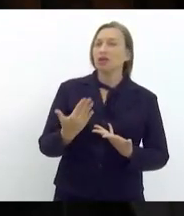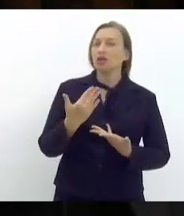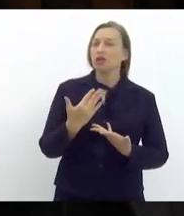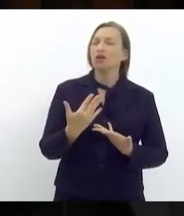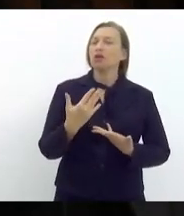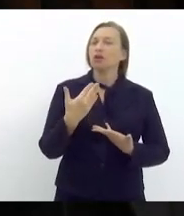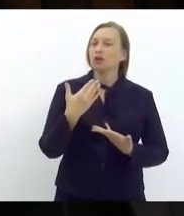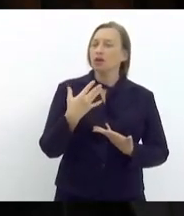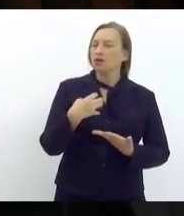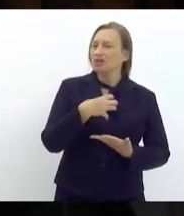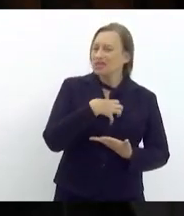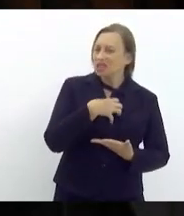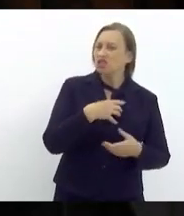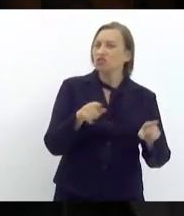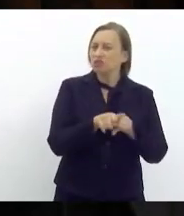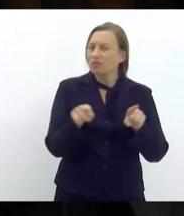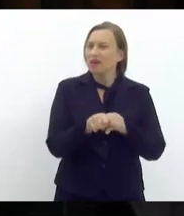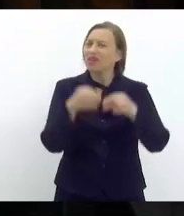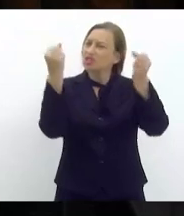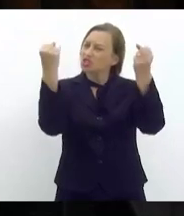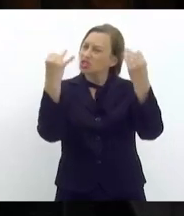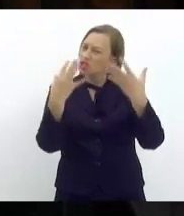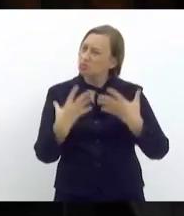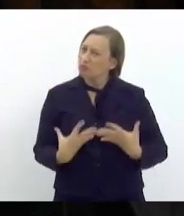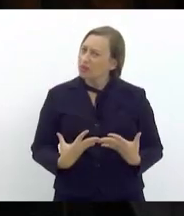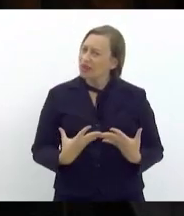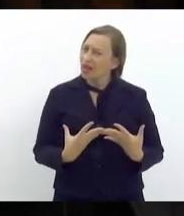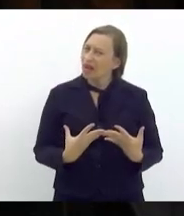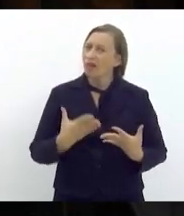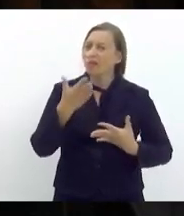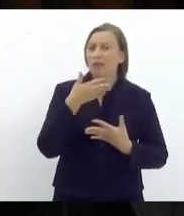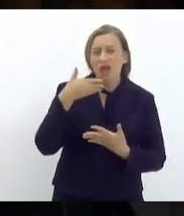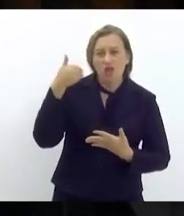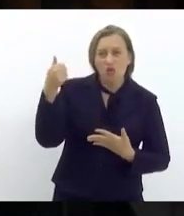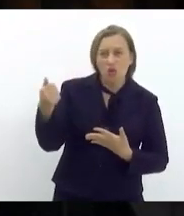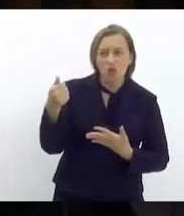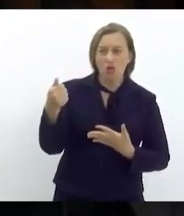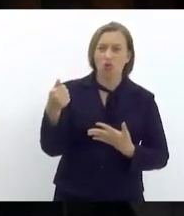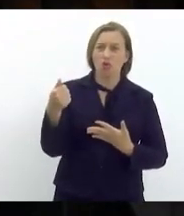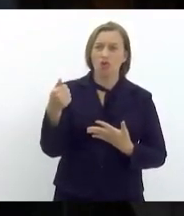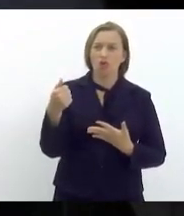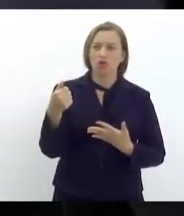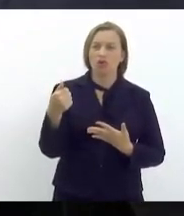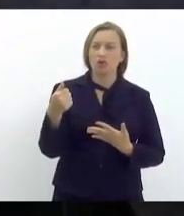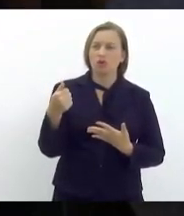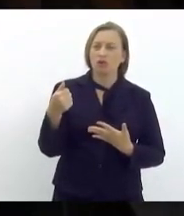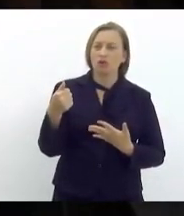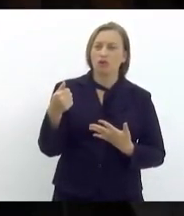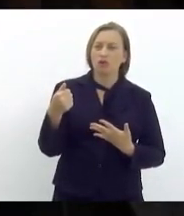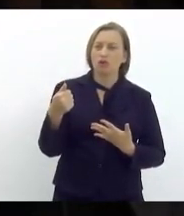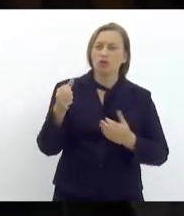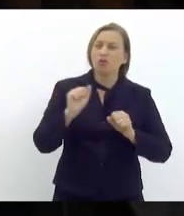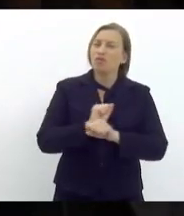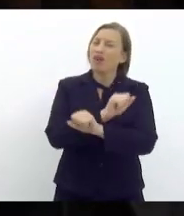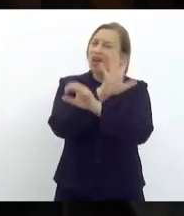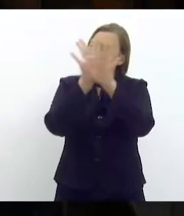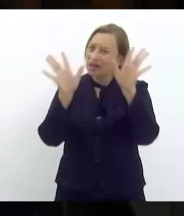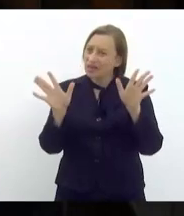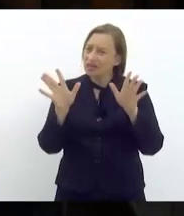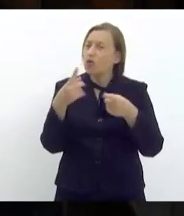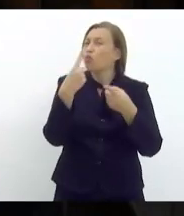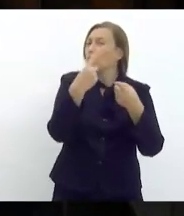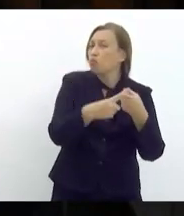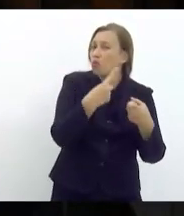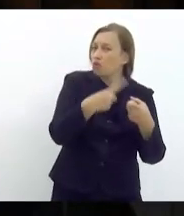de esclarecer e dar e dar um posicionamento claro do